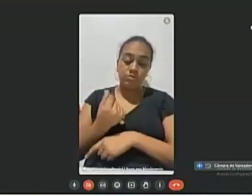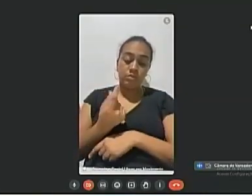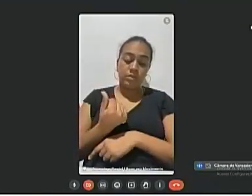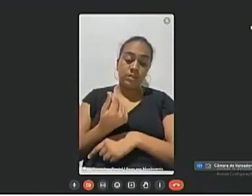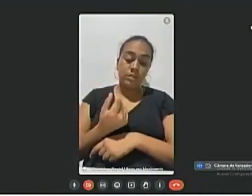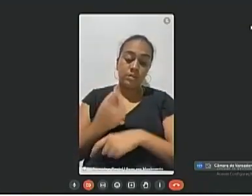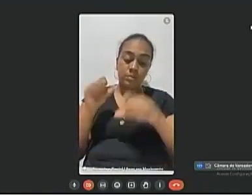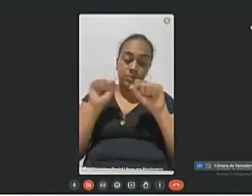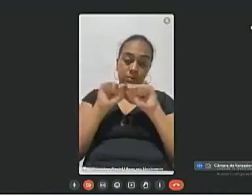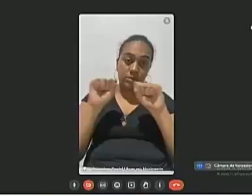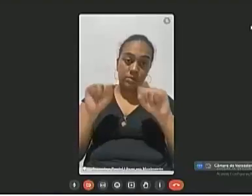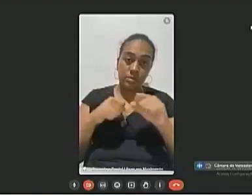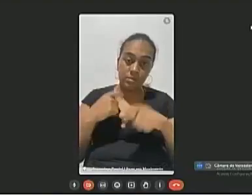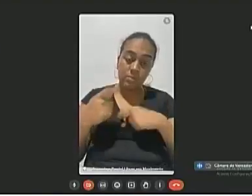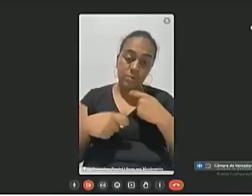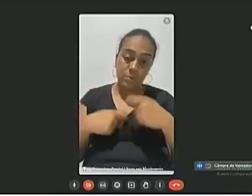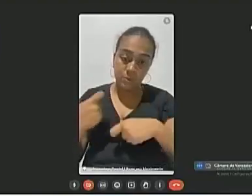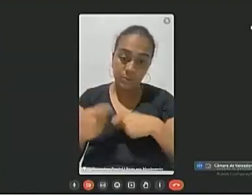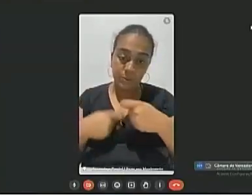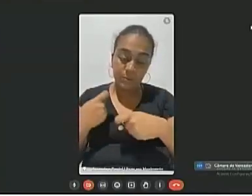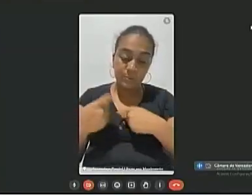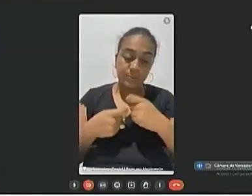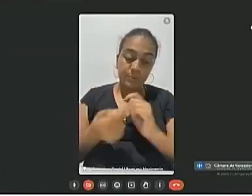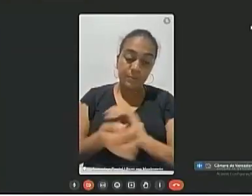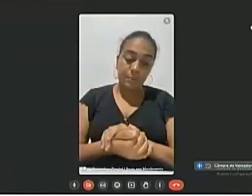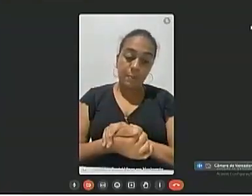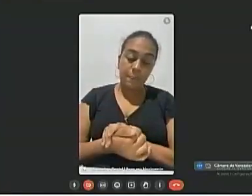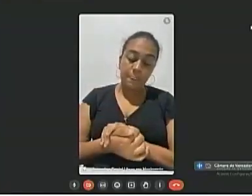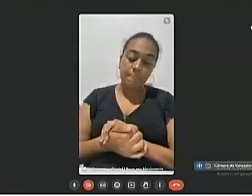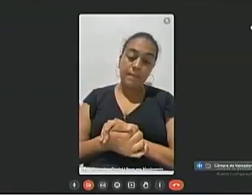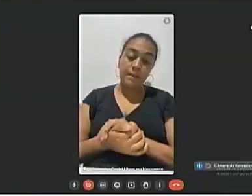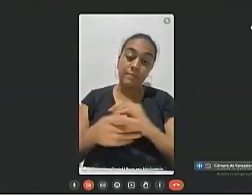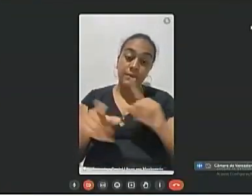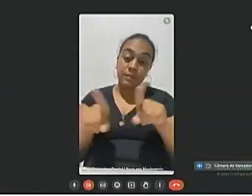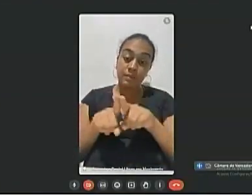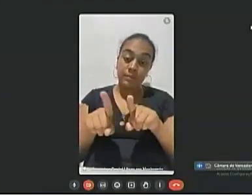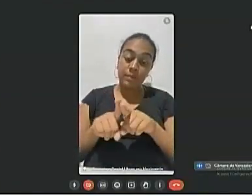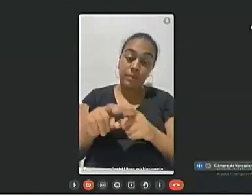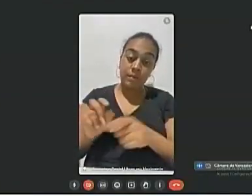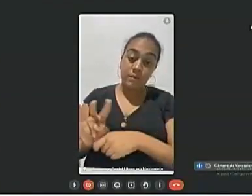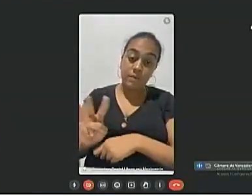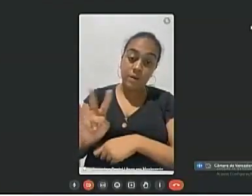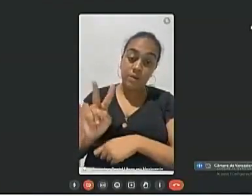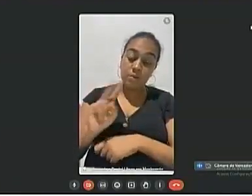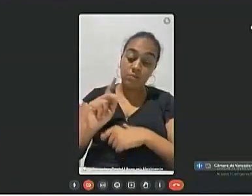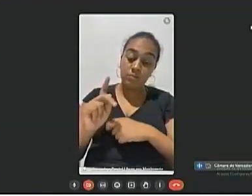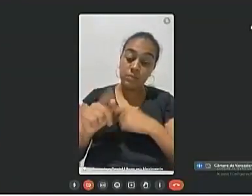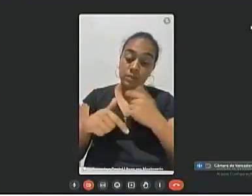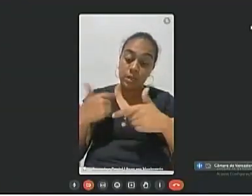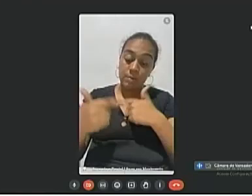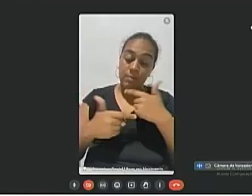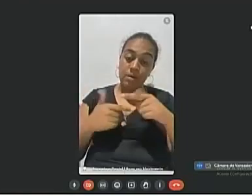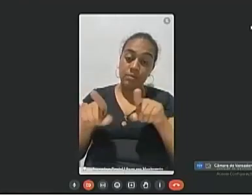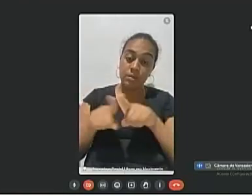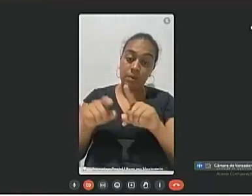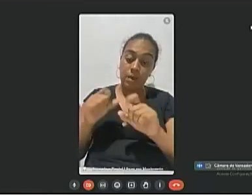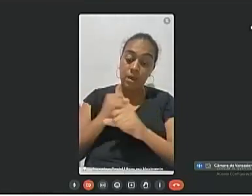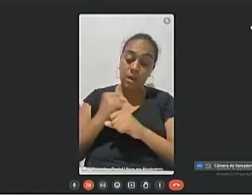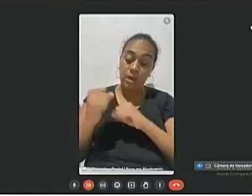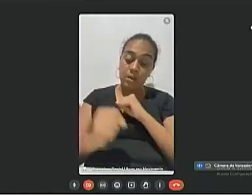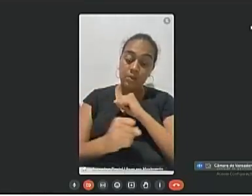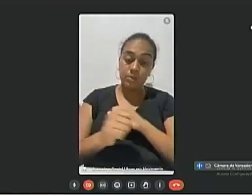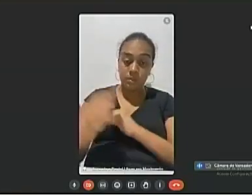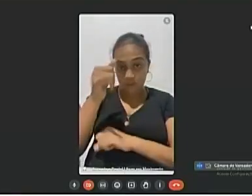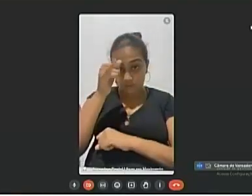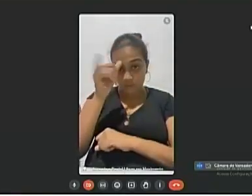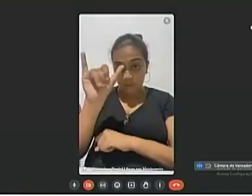sistema econômico, né? E daí, então, confrontando o custo anual dessas obras com o benefício anual, evitando tantos